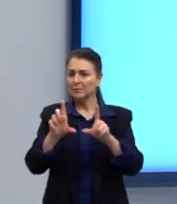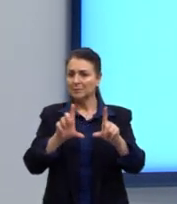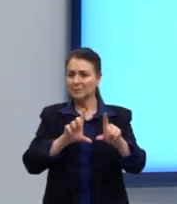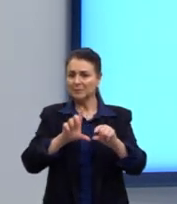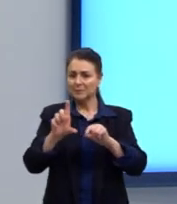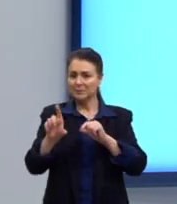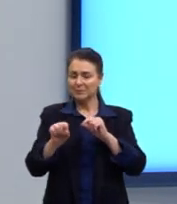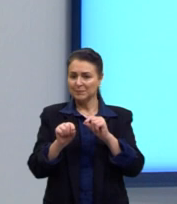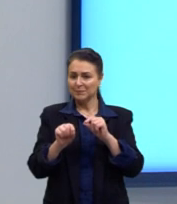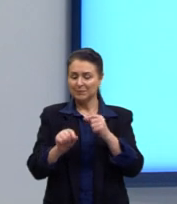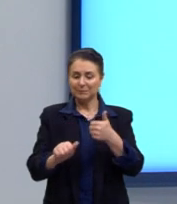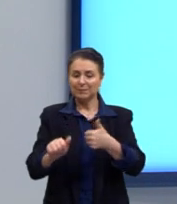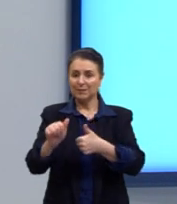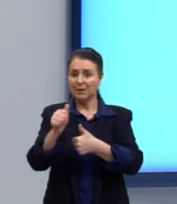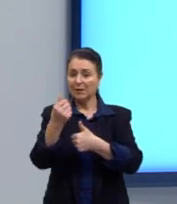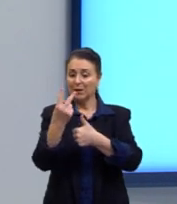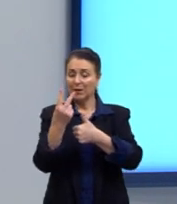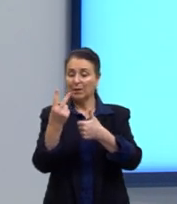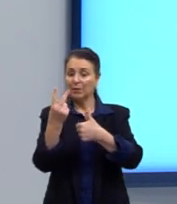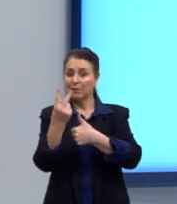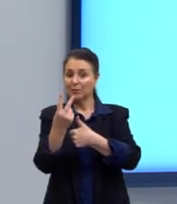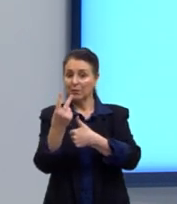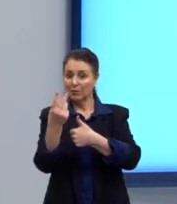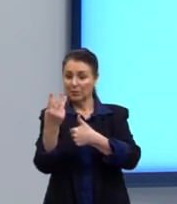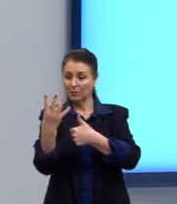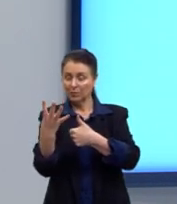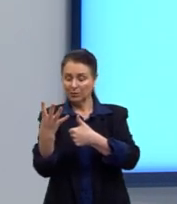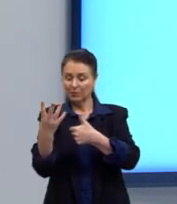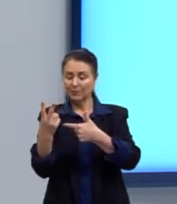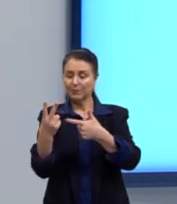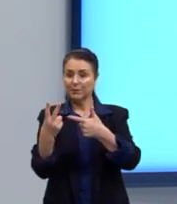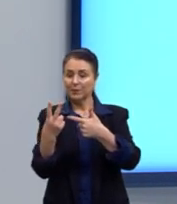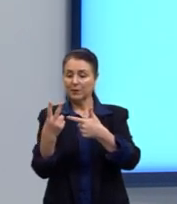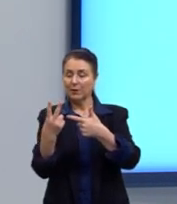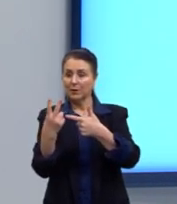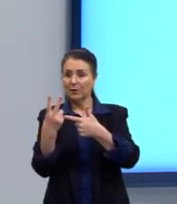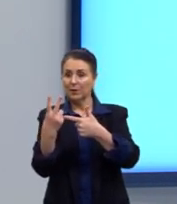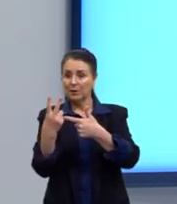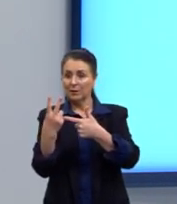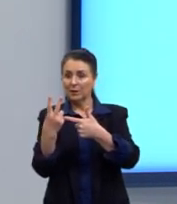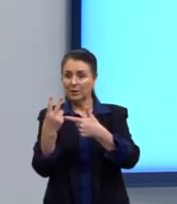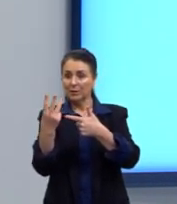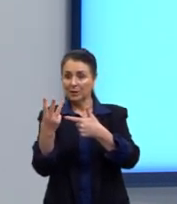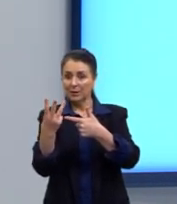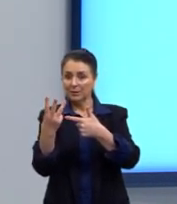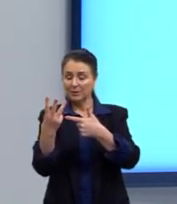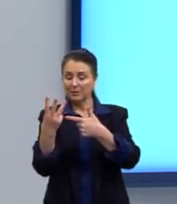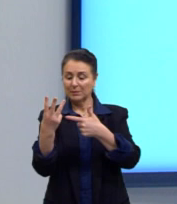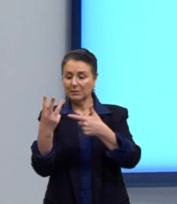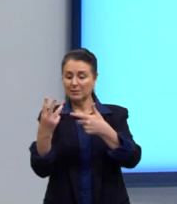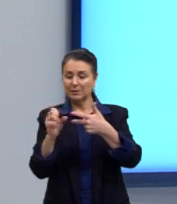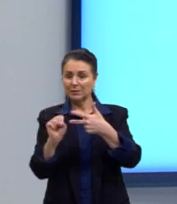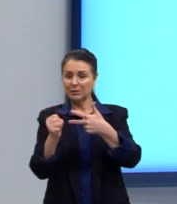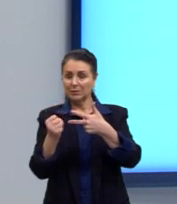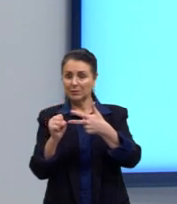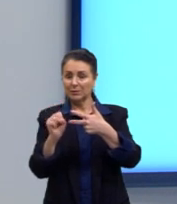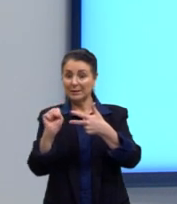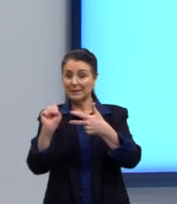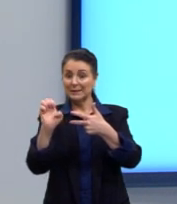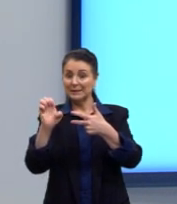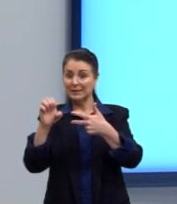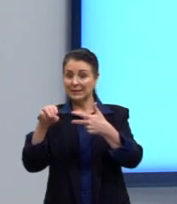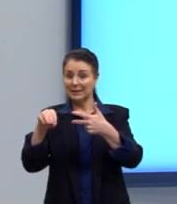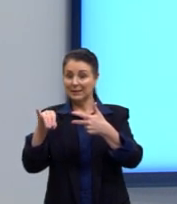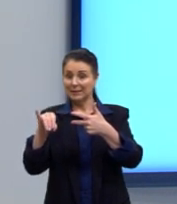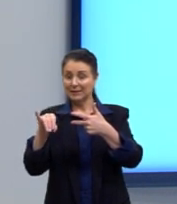tá 24 fusas 3 semínimas 8 semínimas